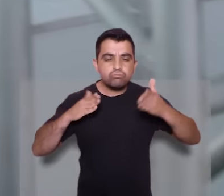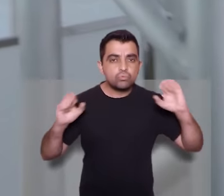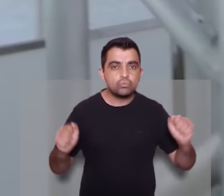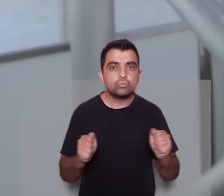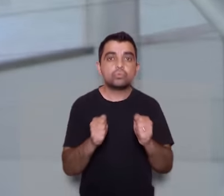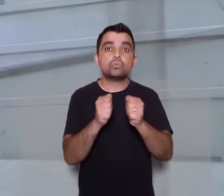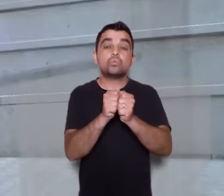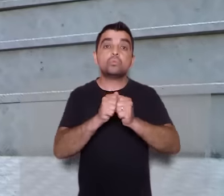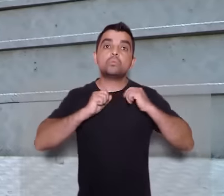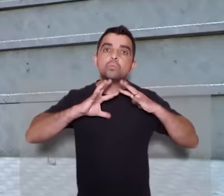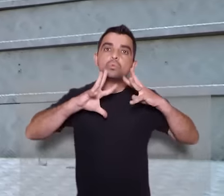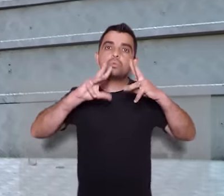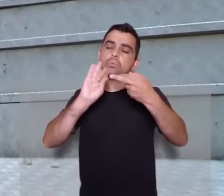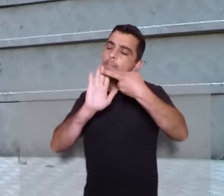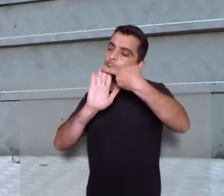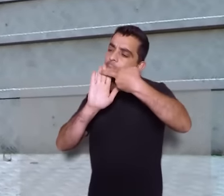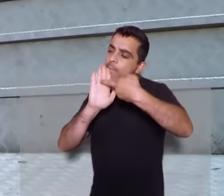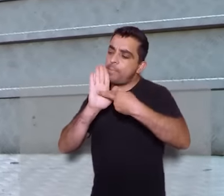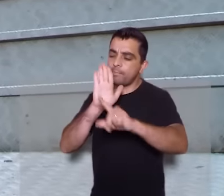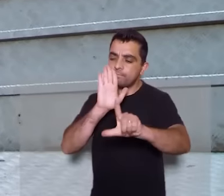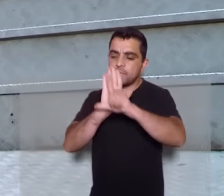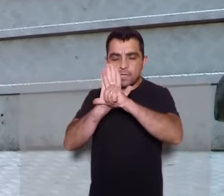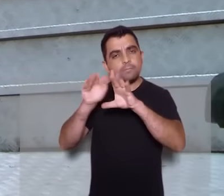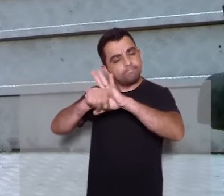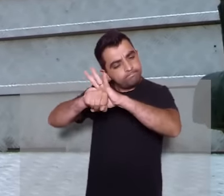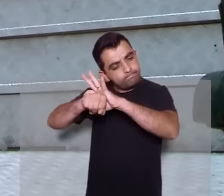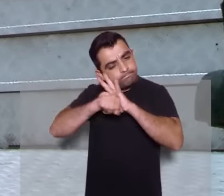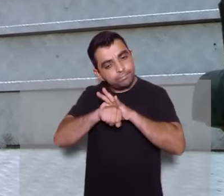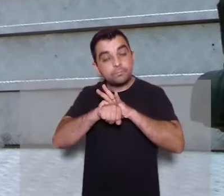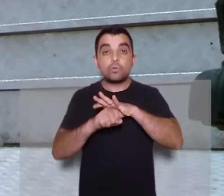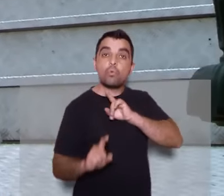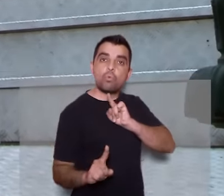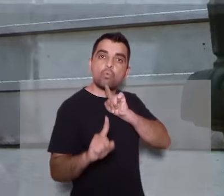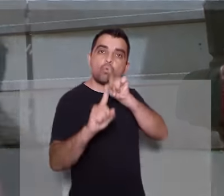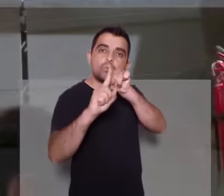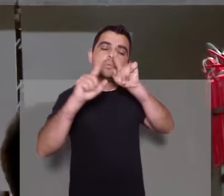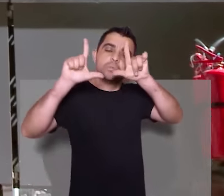atuam em conjunto para que todas as normas previstas em lei sejam